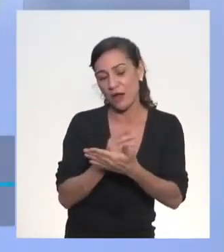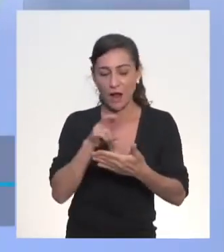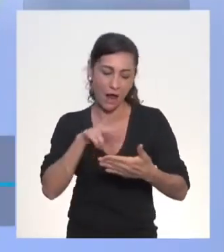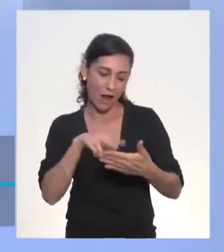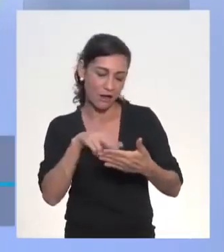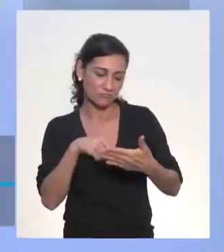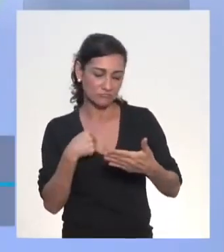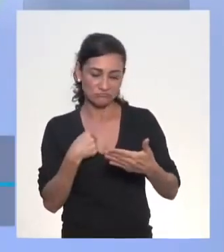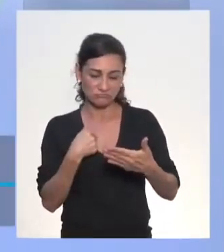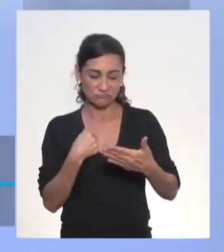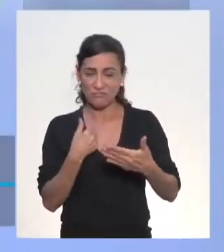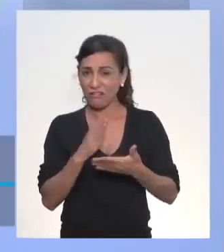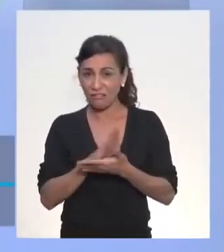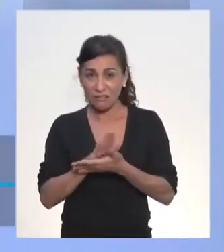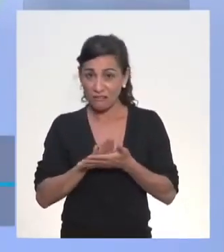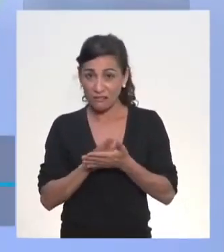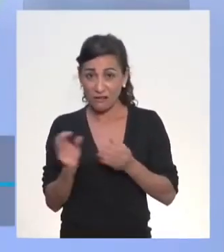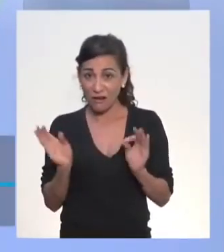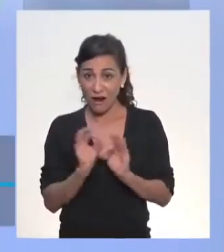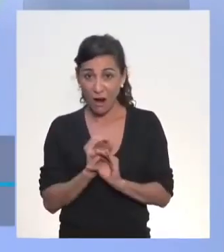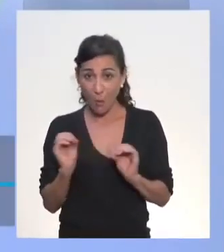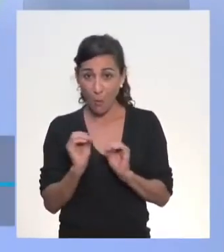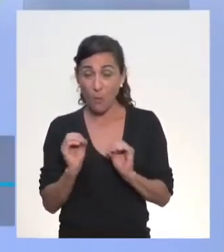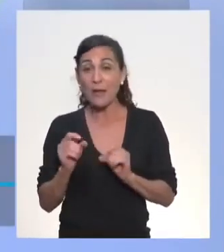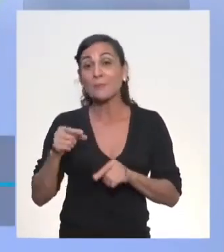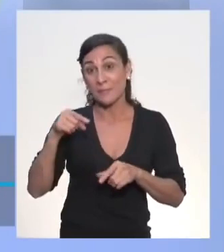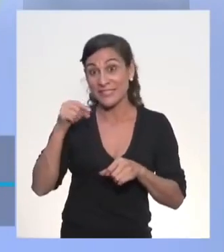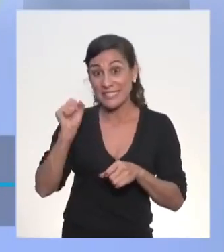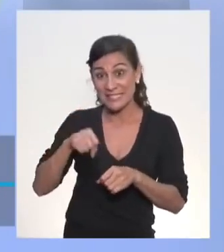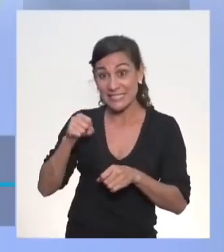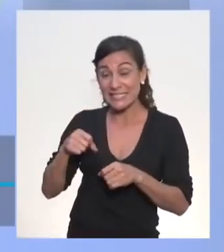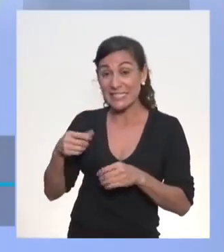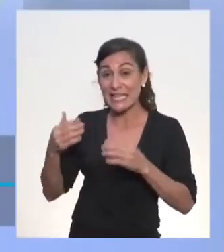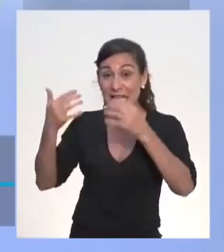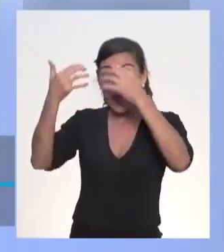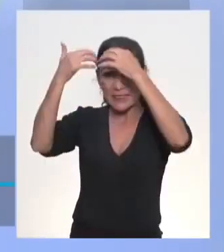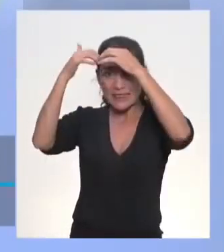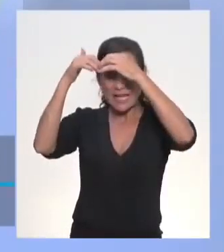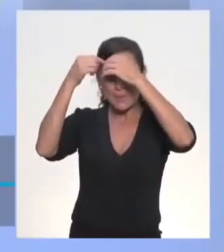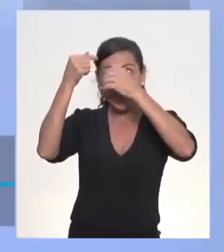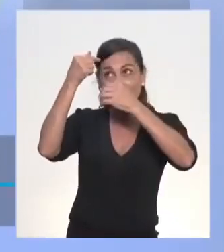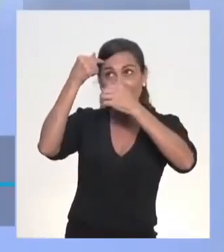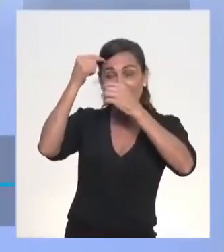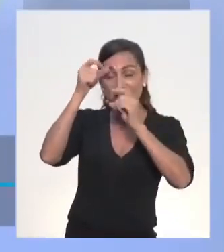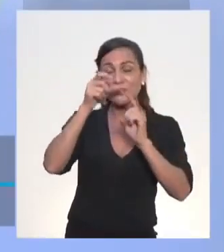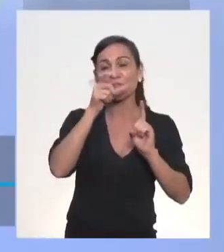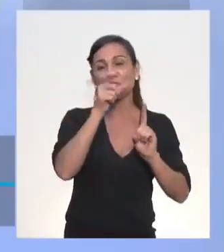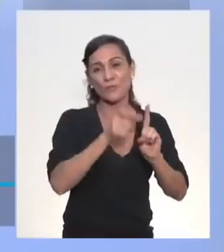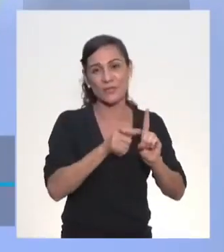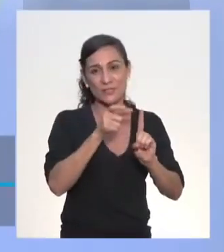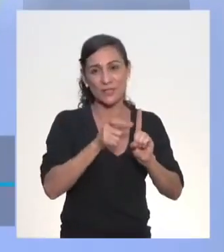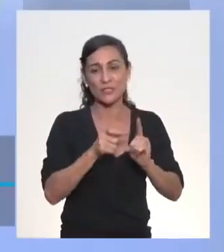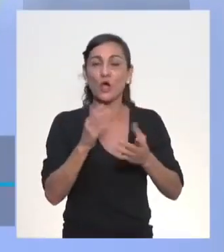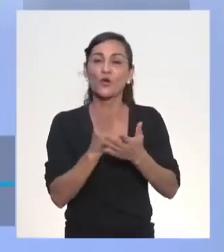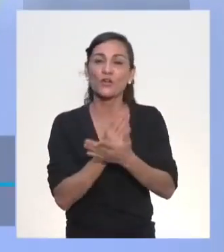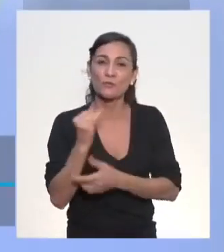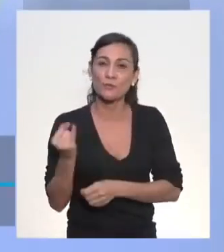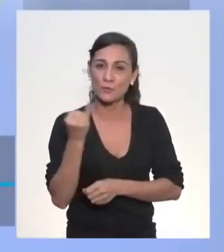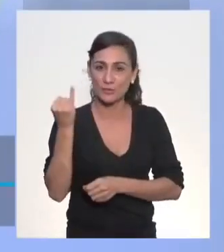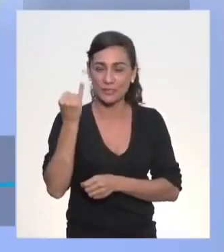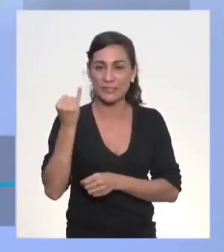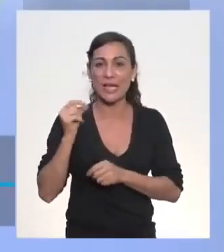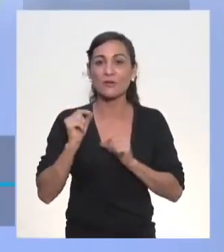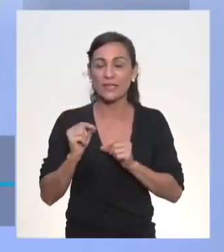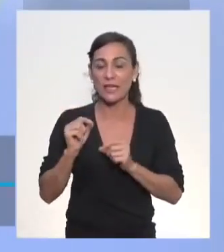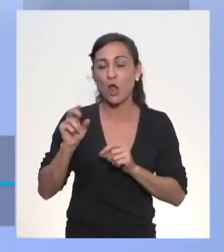acontecendo nada. Já está acontecendo dentro da mente do personagem. Um livro bem famoso, eu falei já nesta aula sobre, é o Memórias Póstumas de